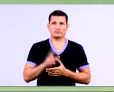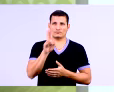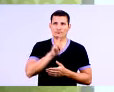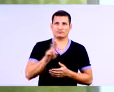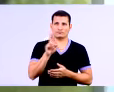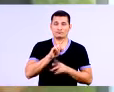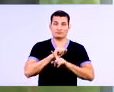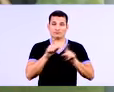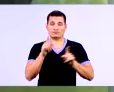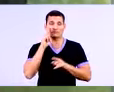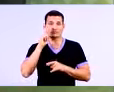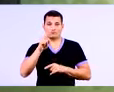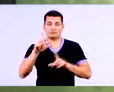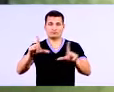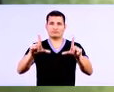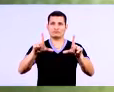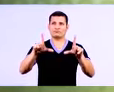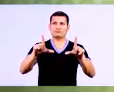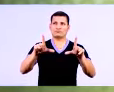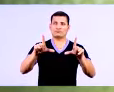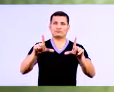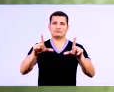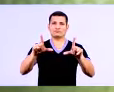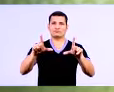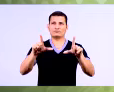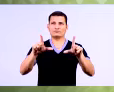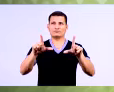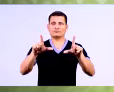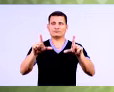não verá na tela o escrito